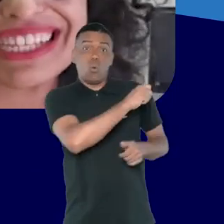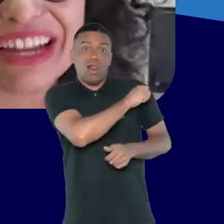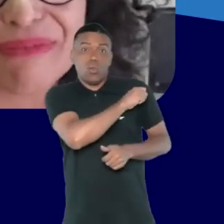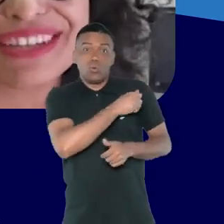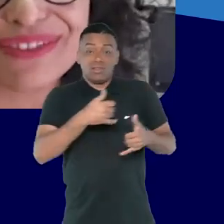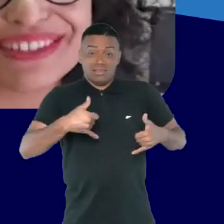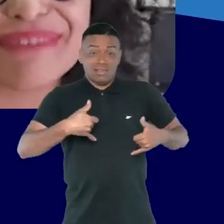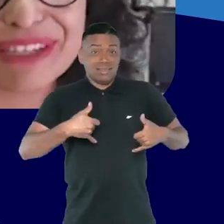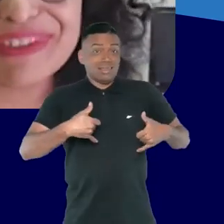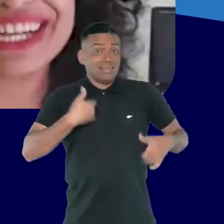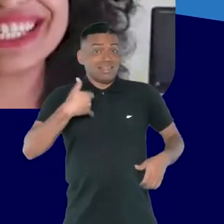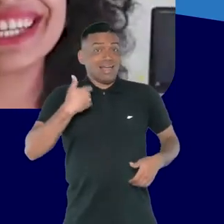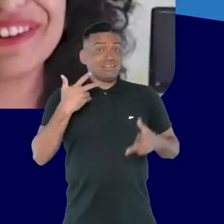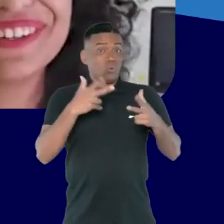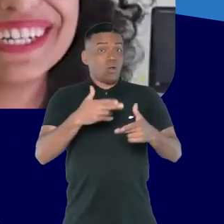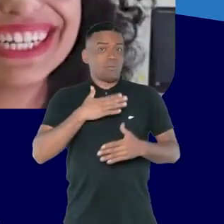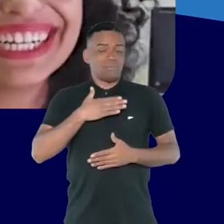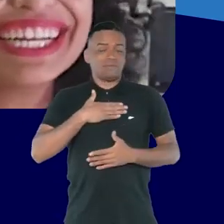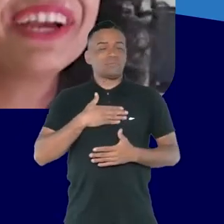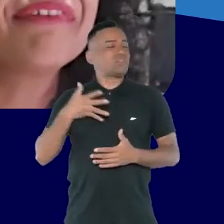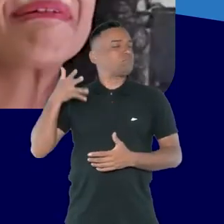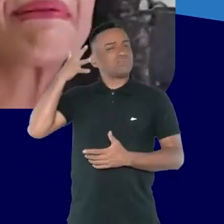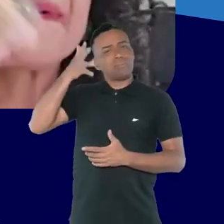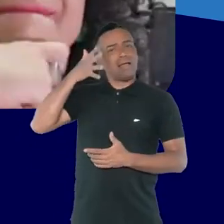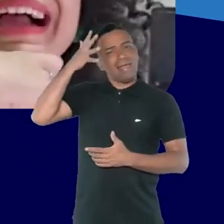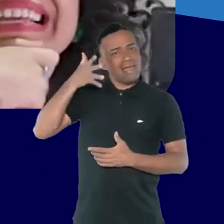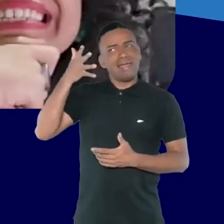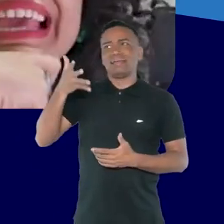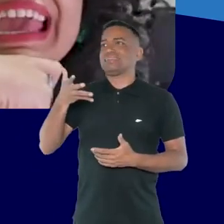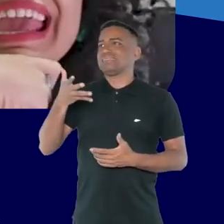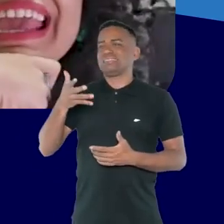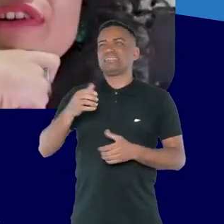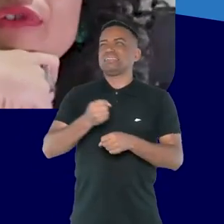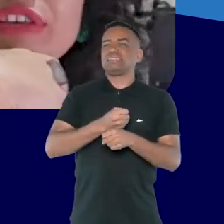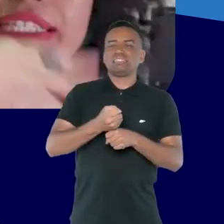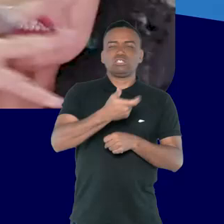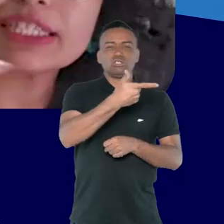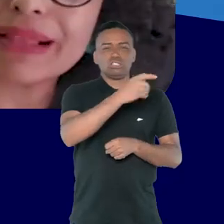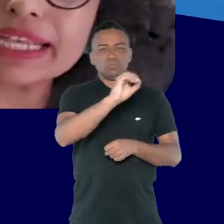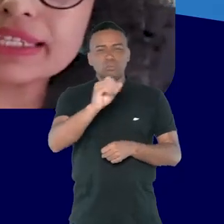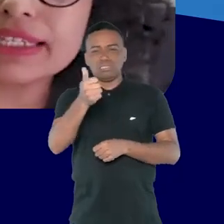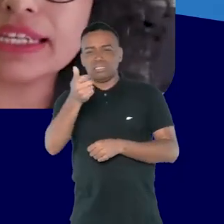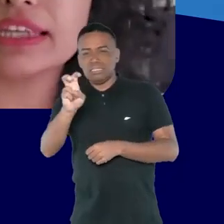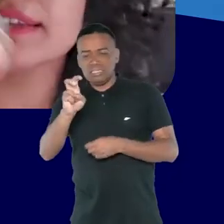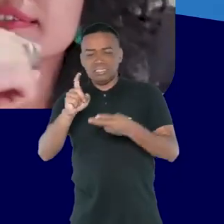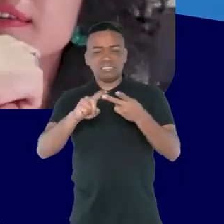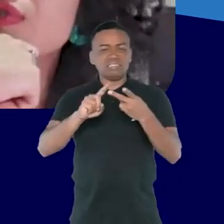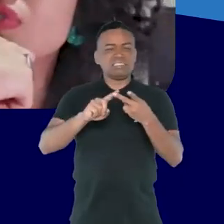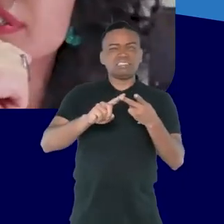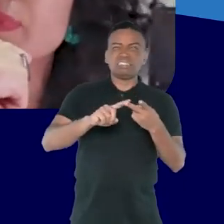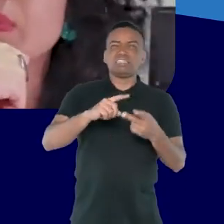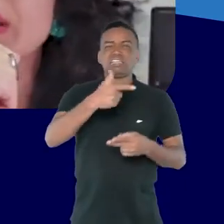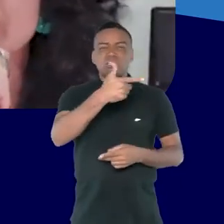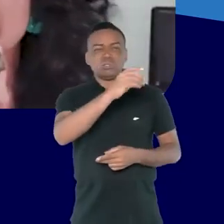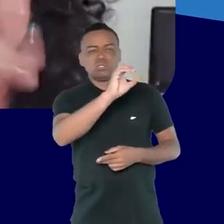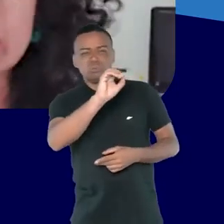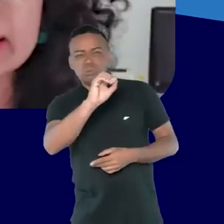inclusive, palestrar para os alunos da mesma idade que eu. Mas eu fiz tantas palestras ali nesse ano